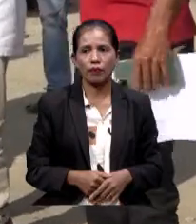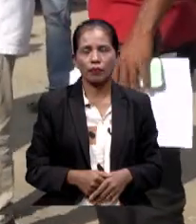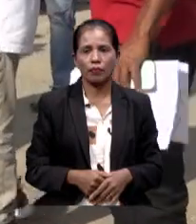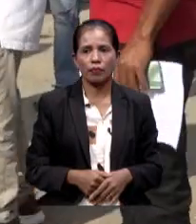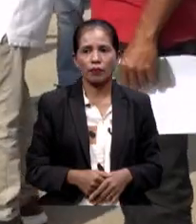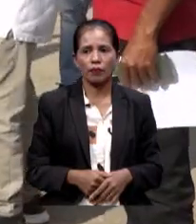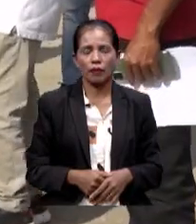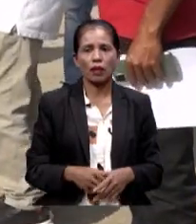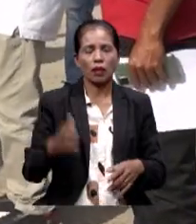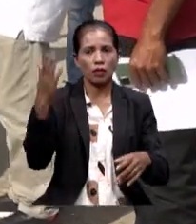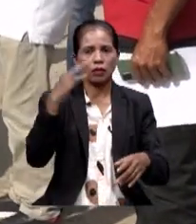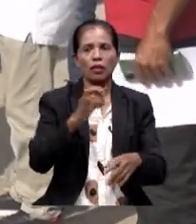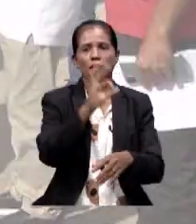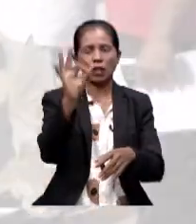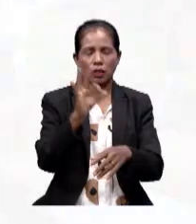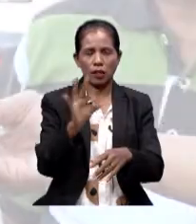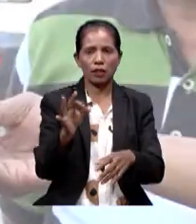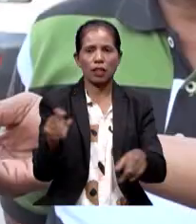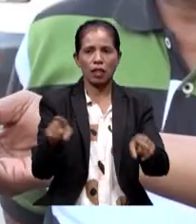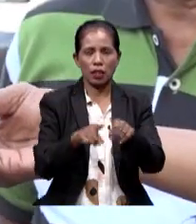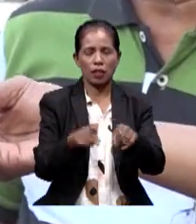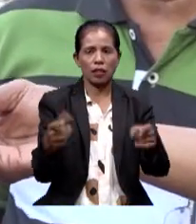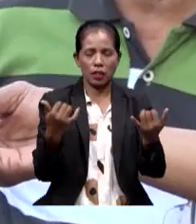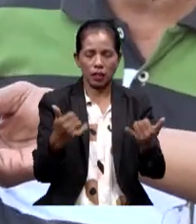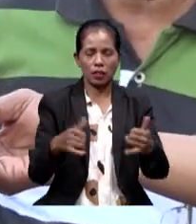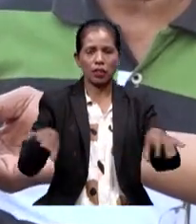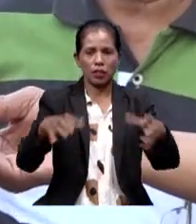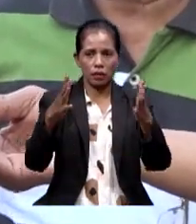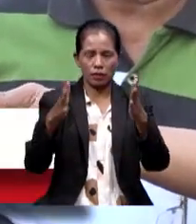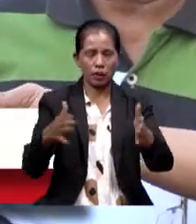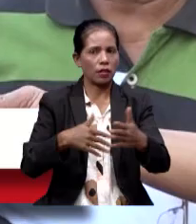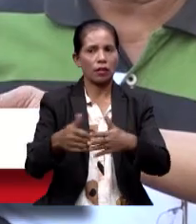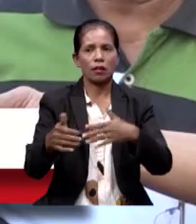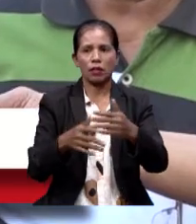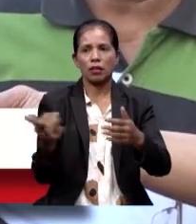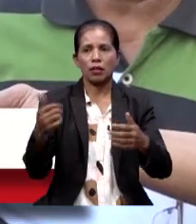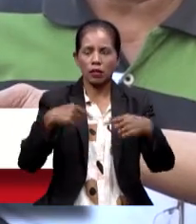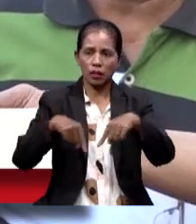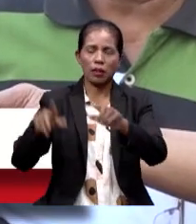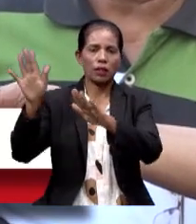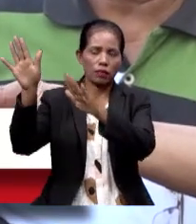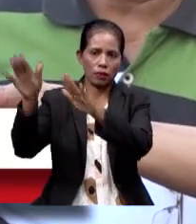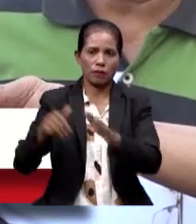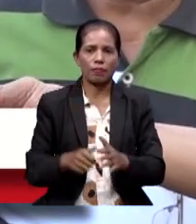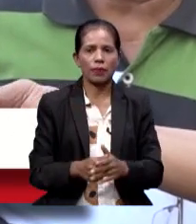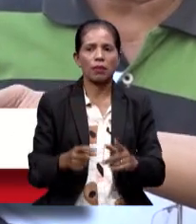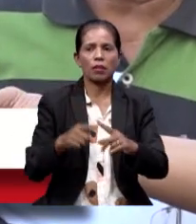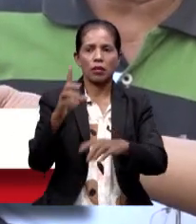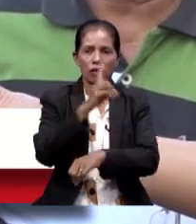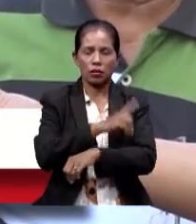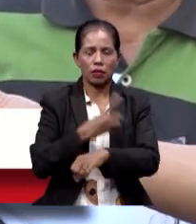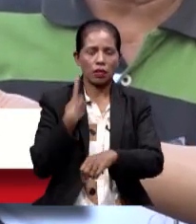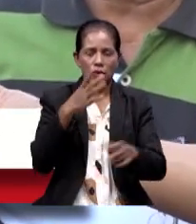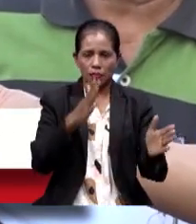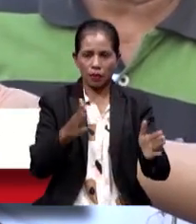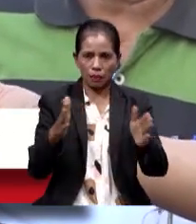bem bem e a sexta-feira hansa né funcionário sira da la ruma sira bate forró né mas o hin a mim prepara o